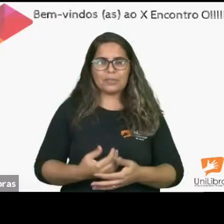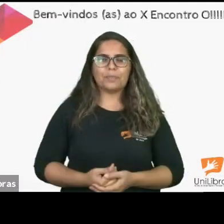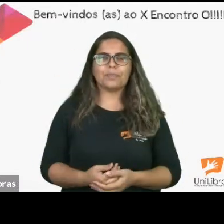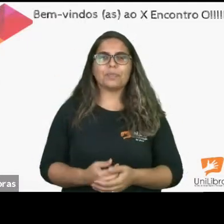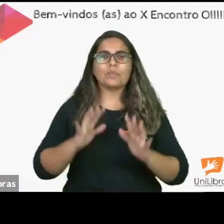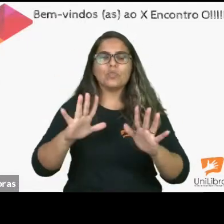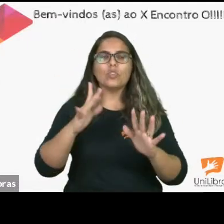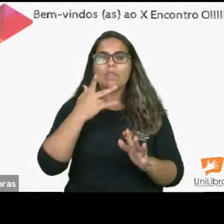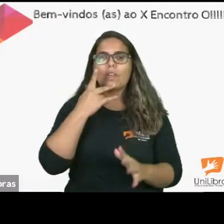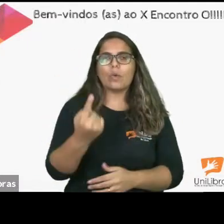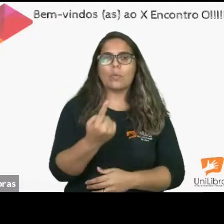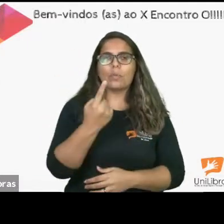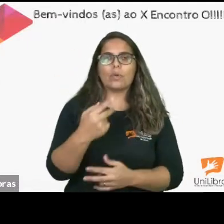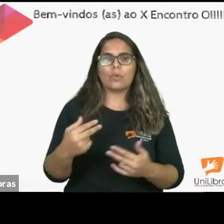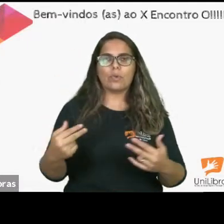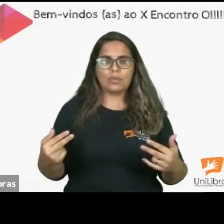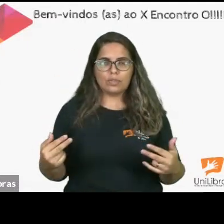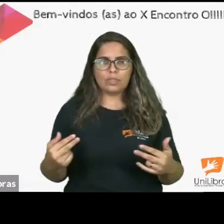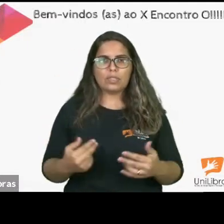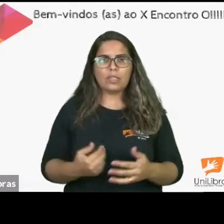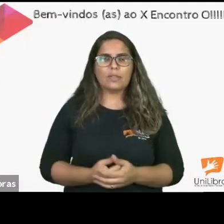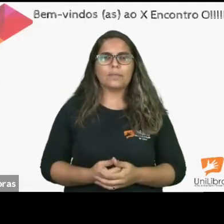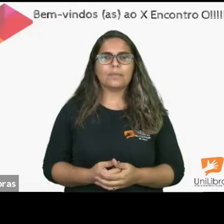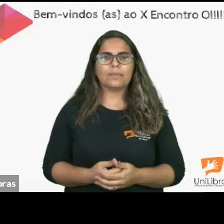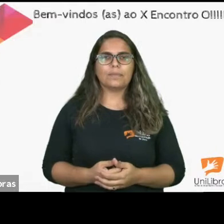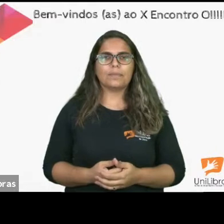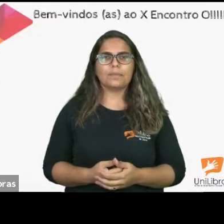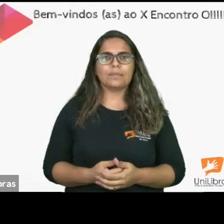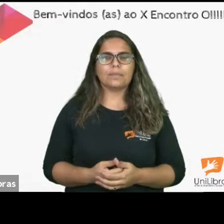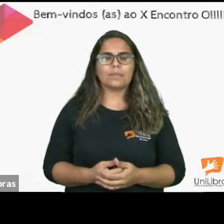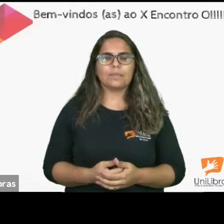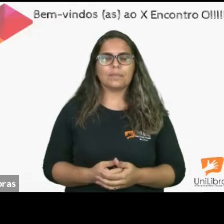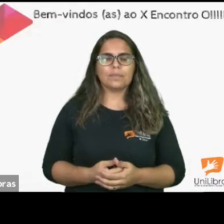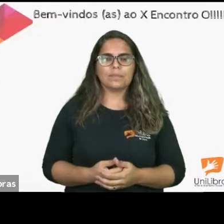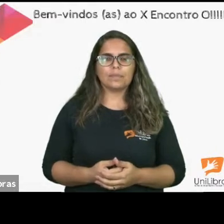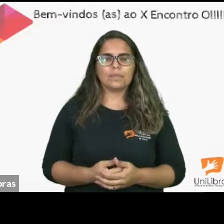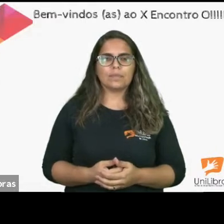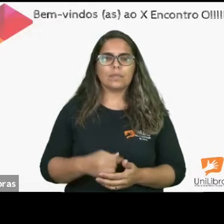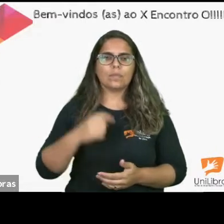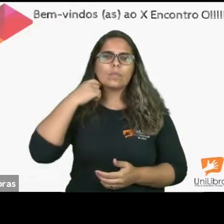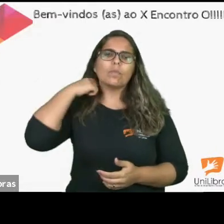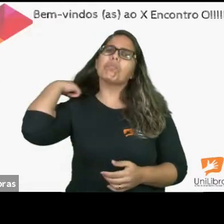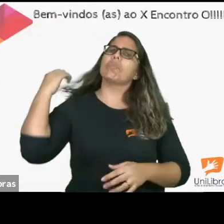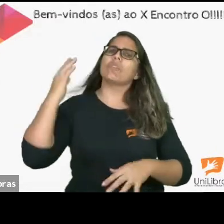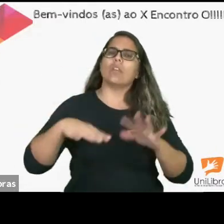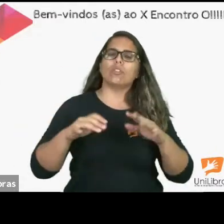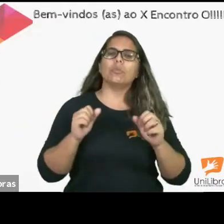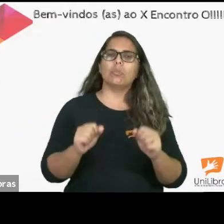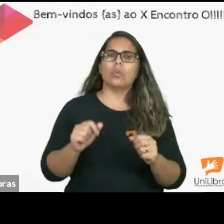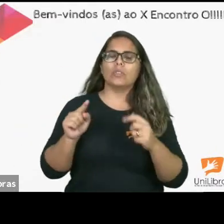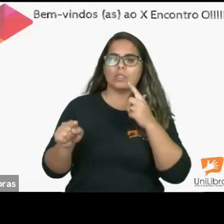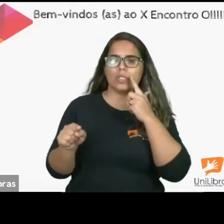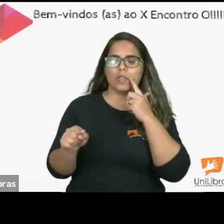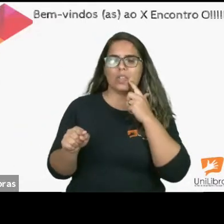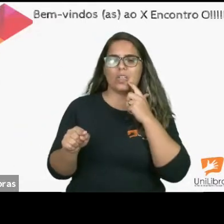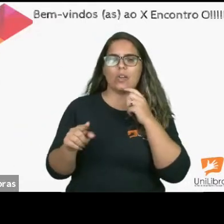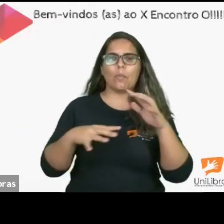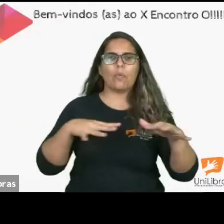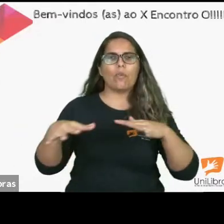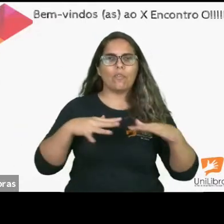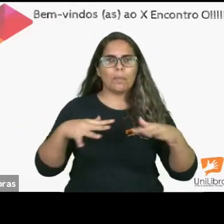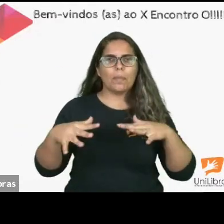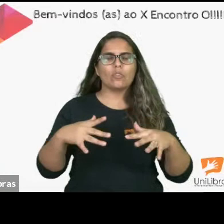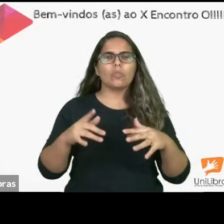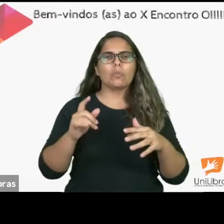fazer menção a uma observação feita aqui, que talvez possa ser o movimento para as